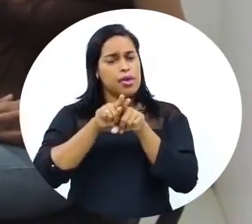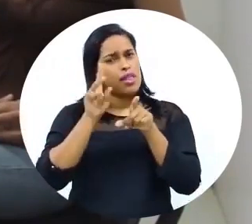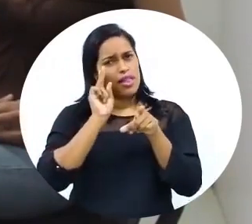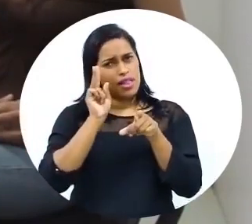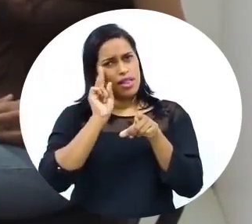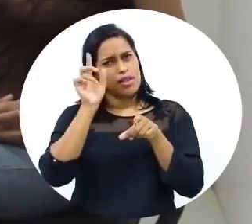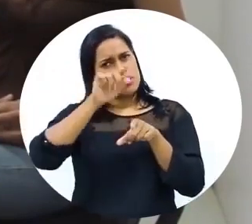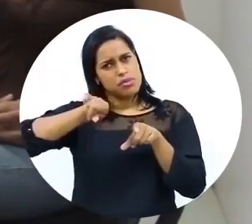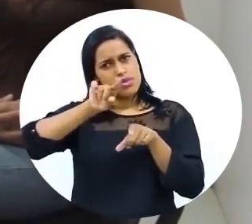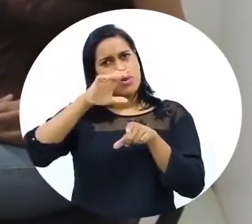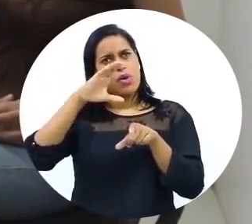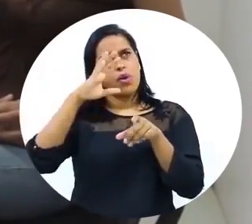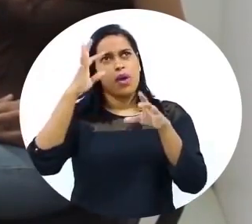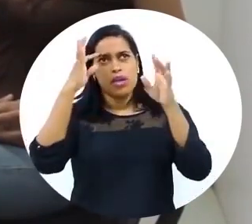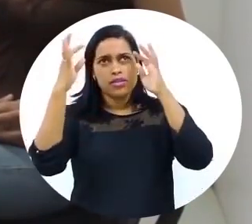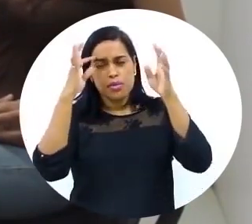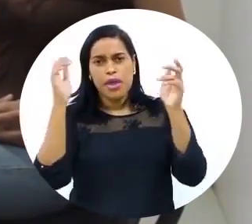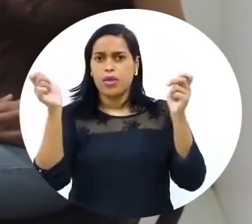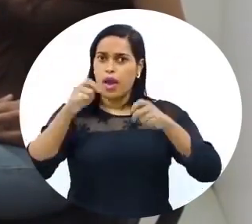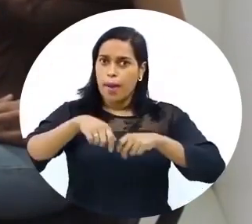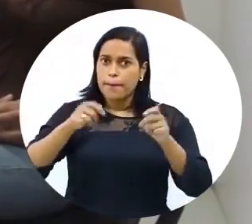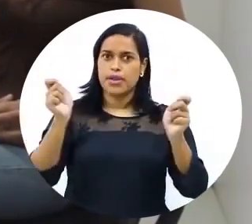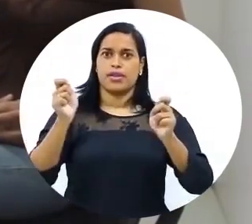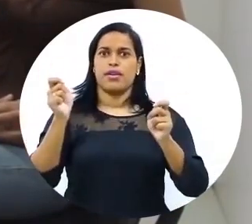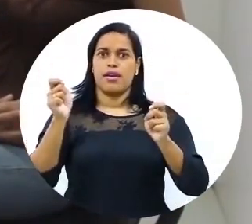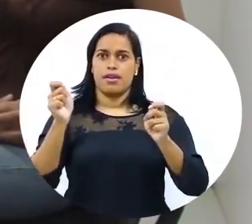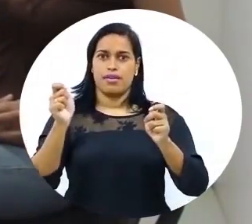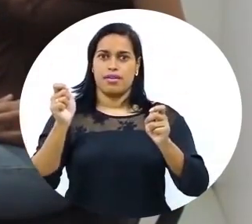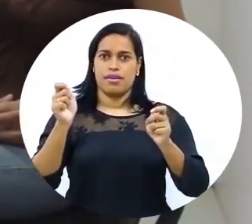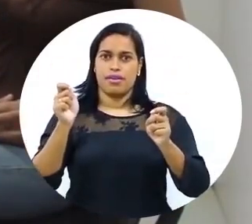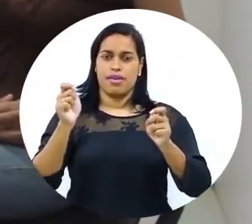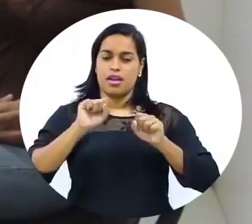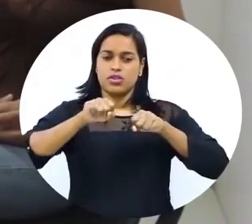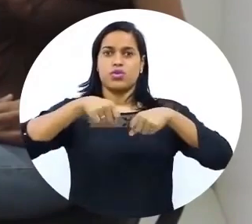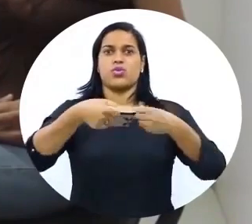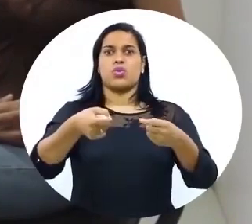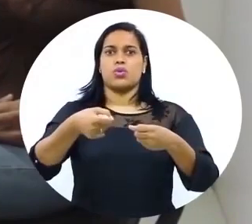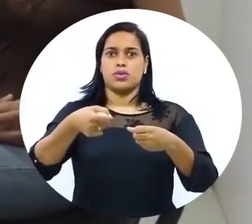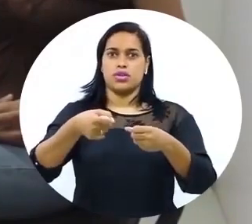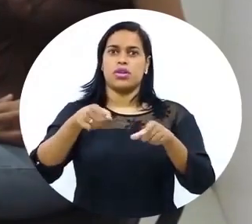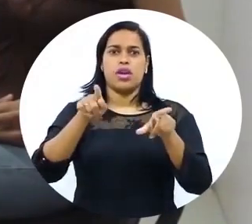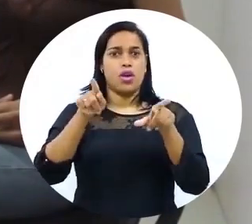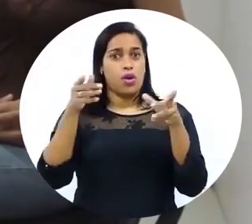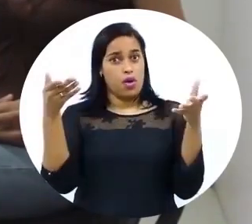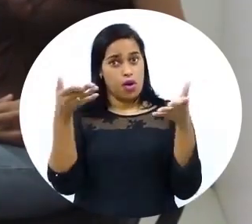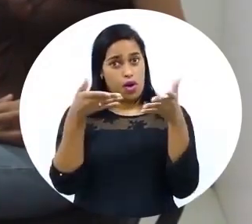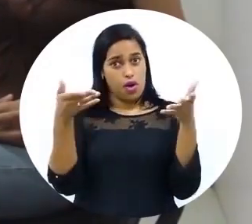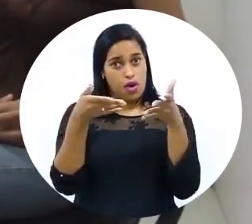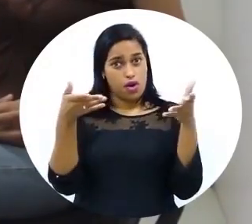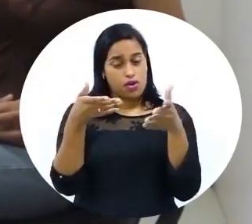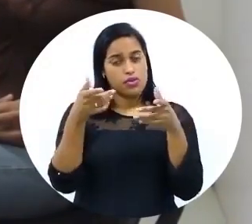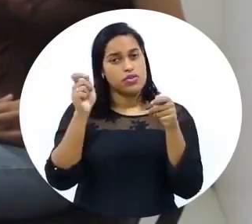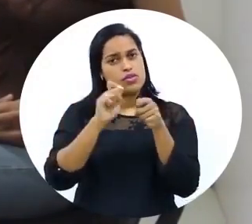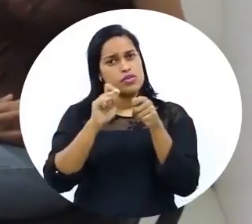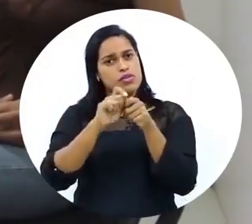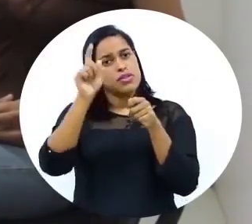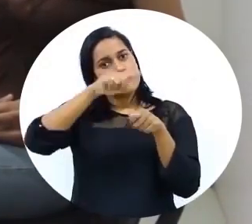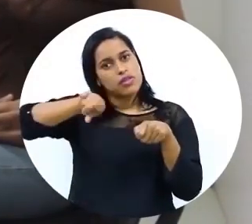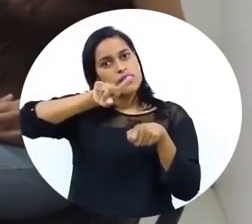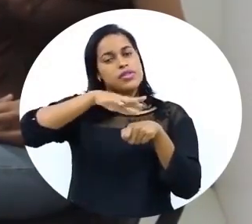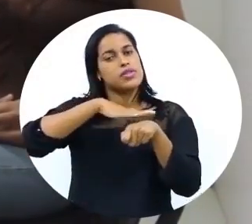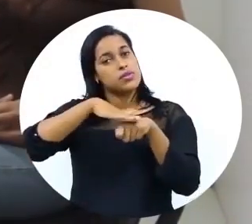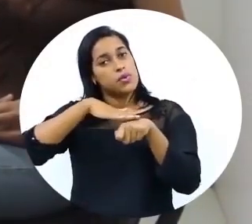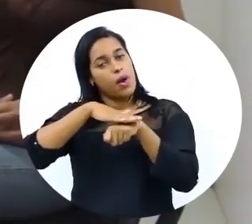o chá? Conhecimento, habilidade, atitude. Nós vamos fazer um chá e vamos tomar um chá com vocês e fazer uma